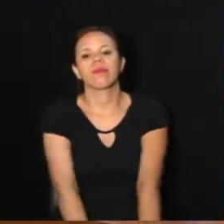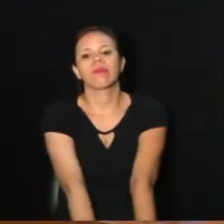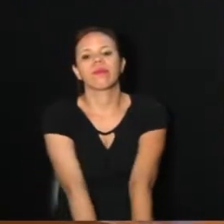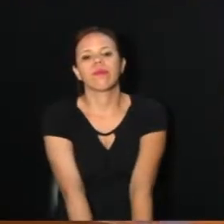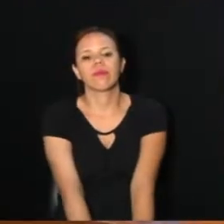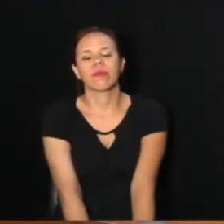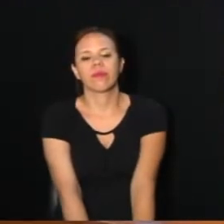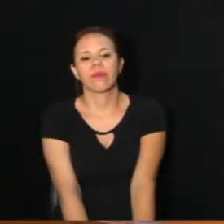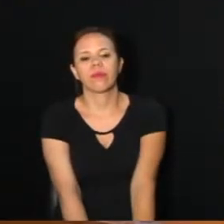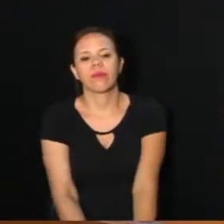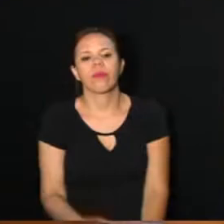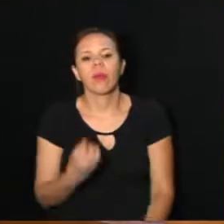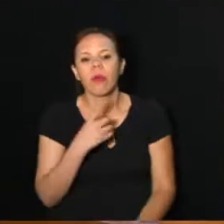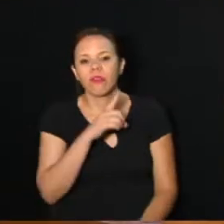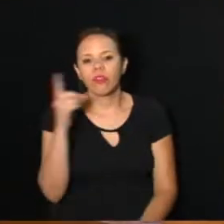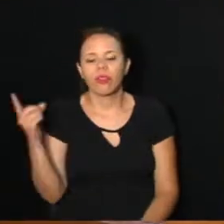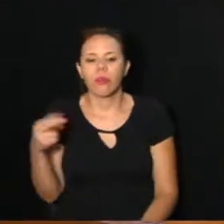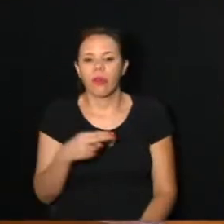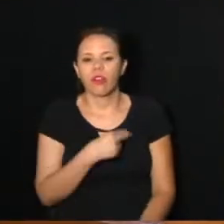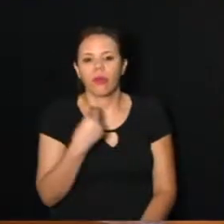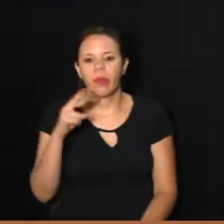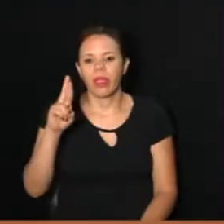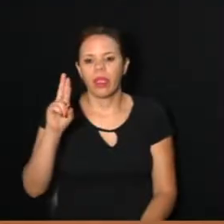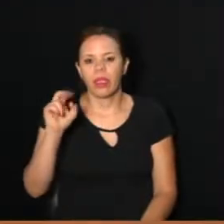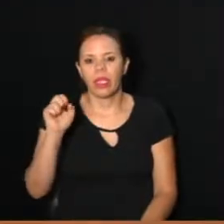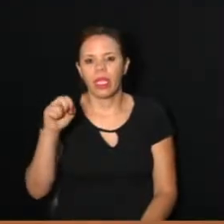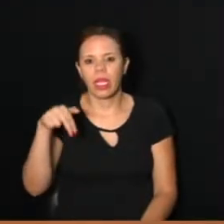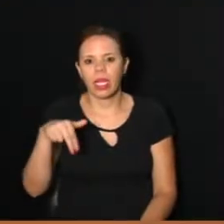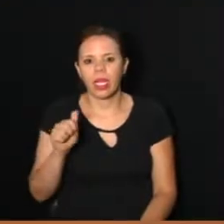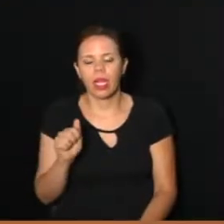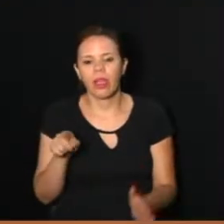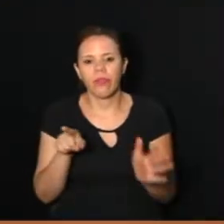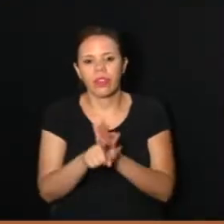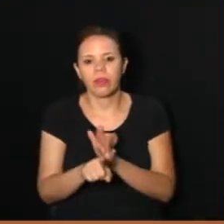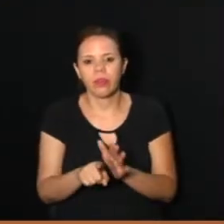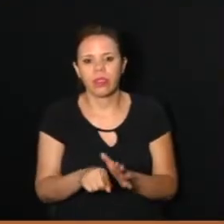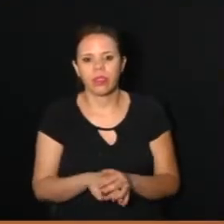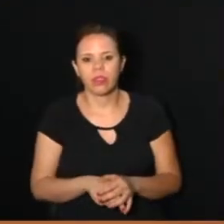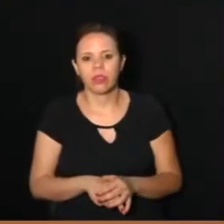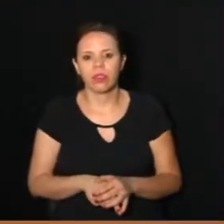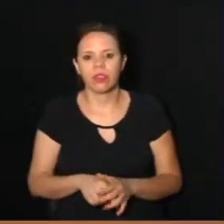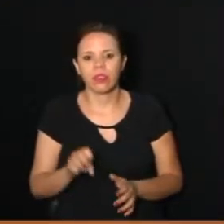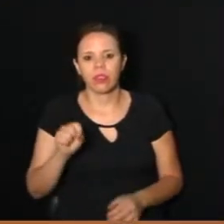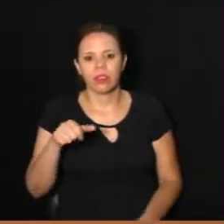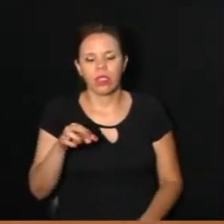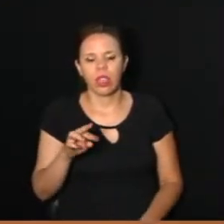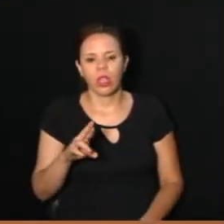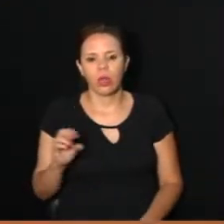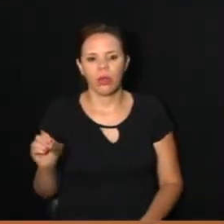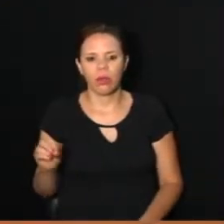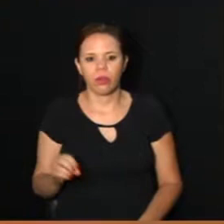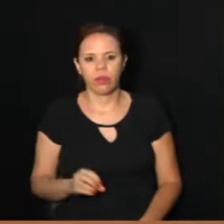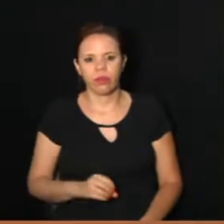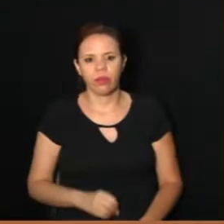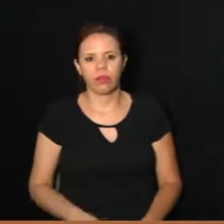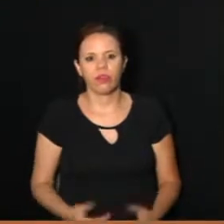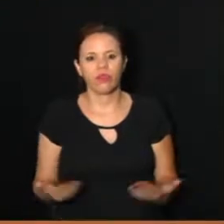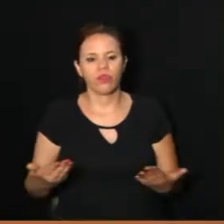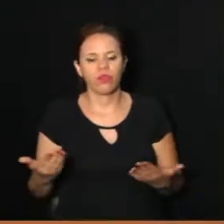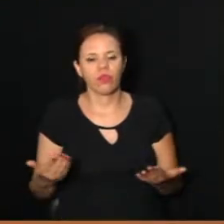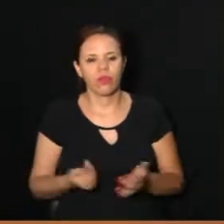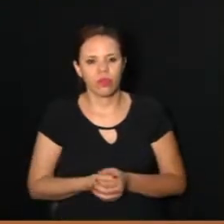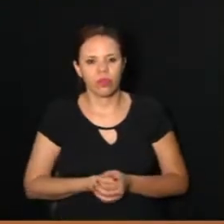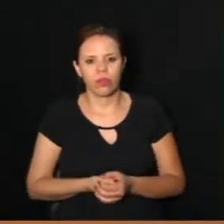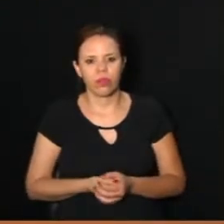Bom dia, me chamo Renan. Eu gostaria de fazer uma pergunta para o Santoro. Santoro,